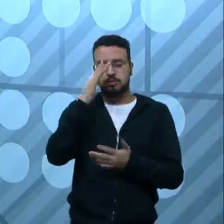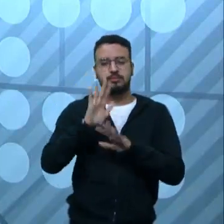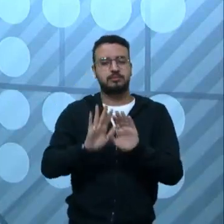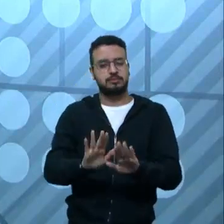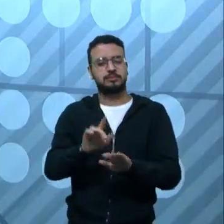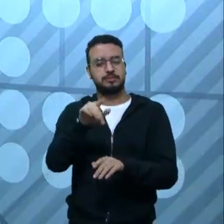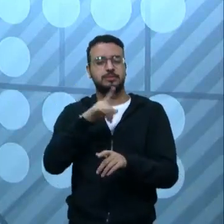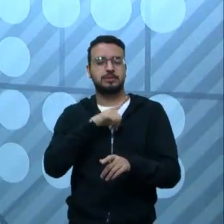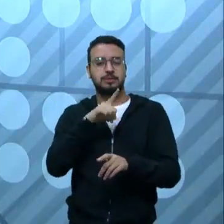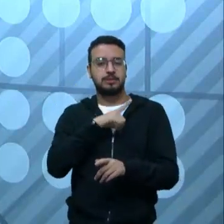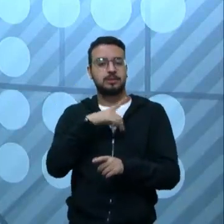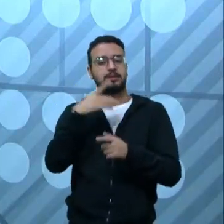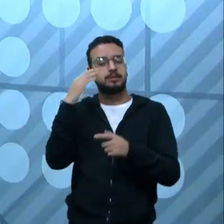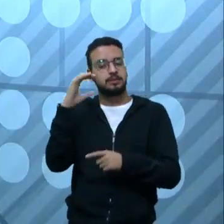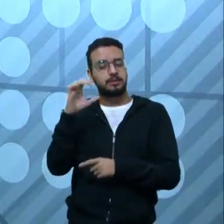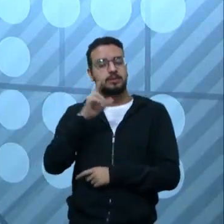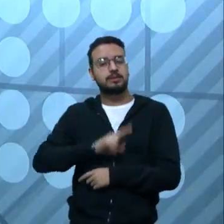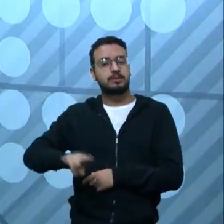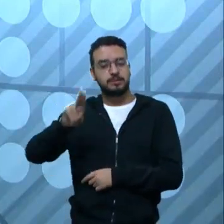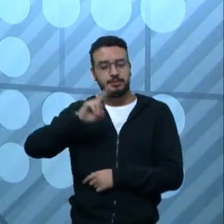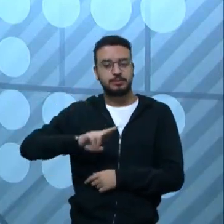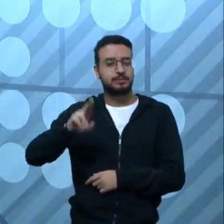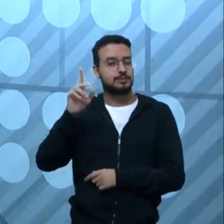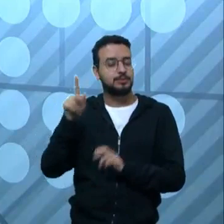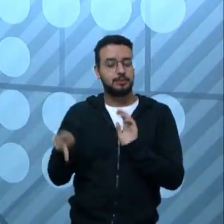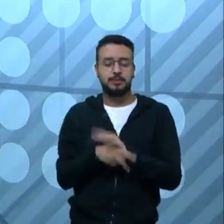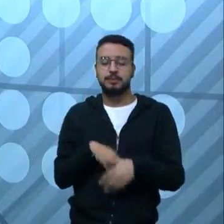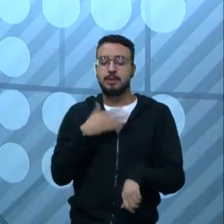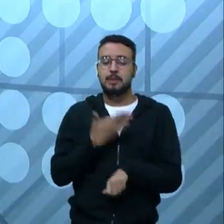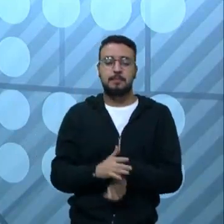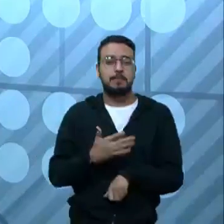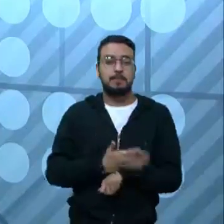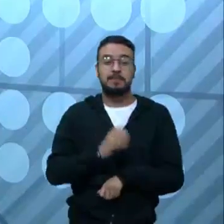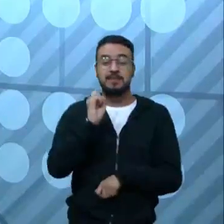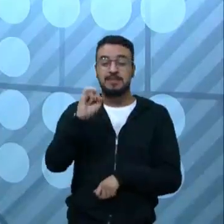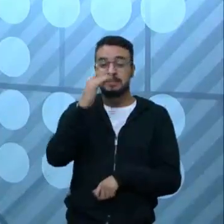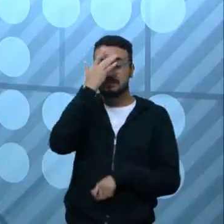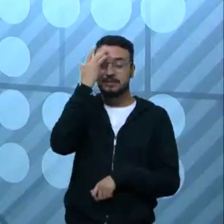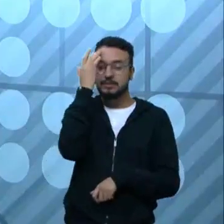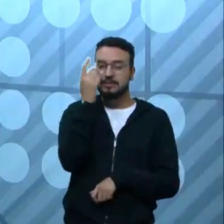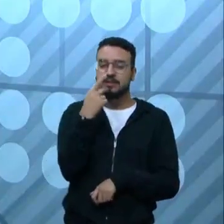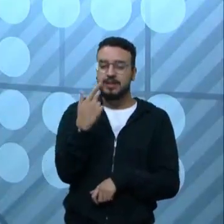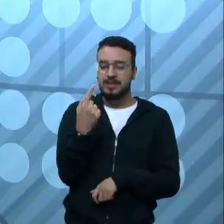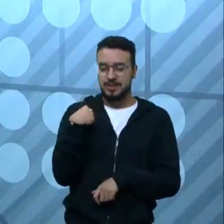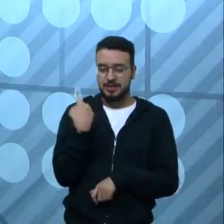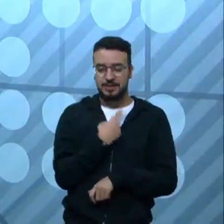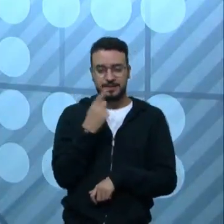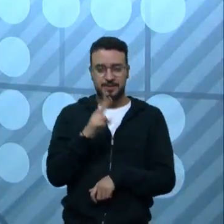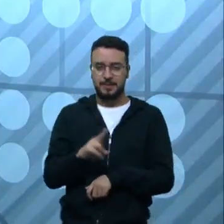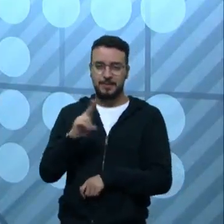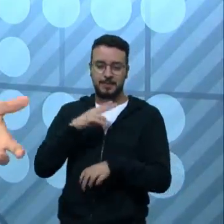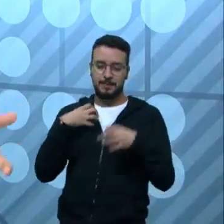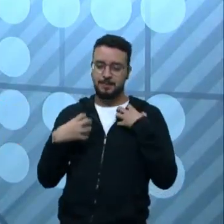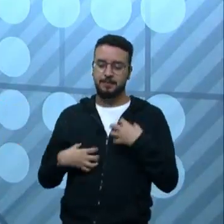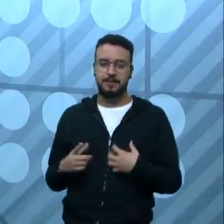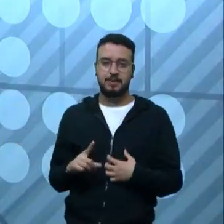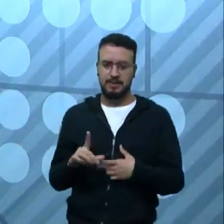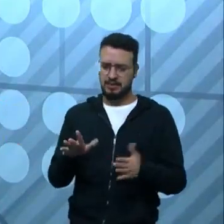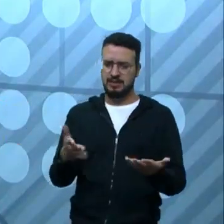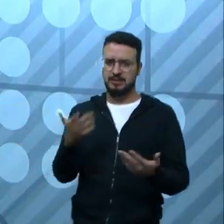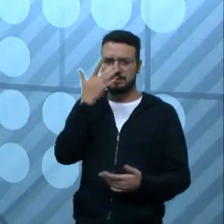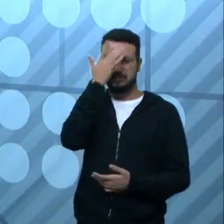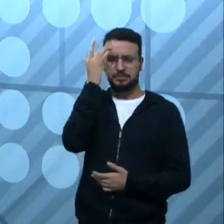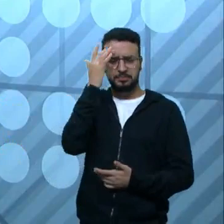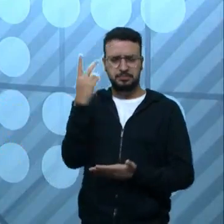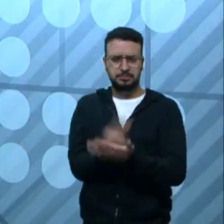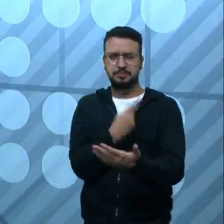uma ciência que a gente vai utilizar na nossa parte prática. Se alguém um dia te falou que não, a gente não usa anatomia, olha, essa pessoa está muito